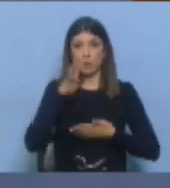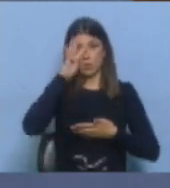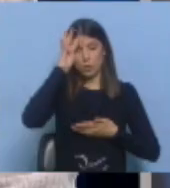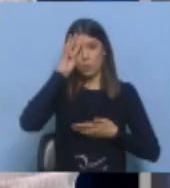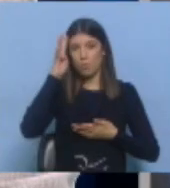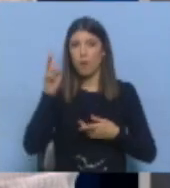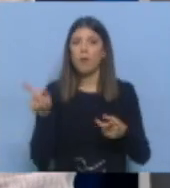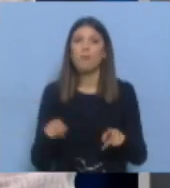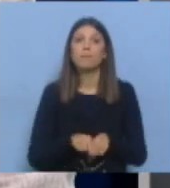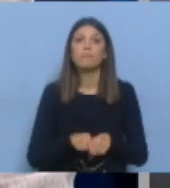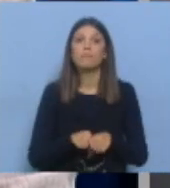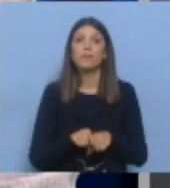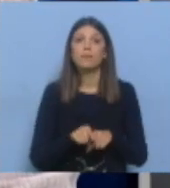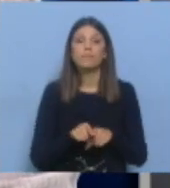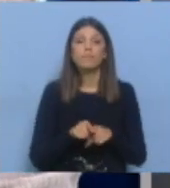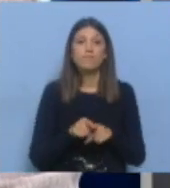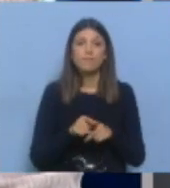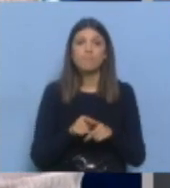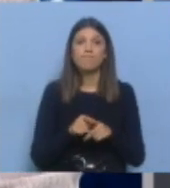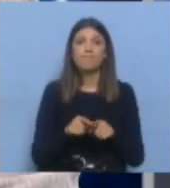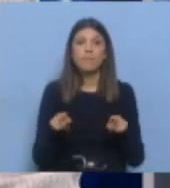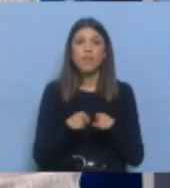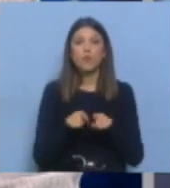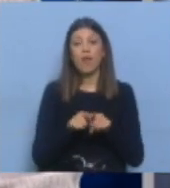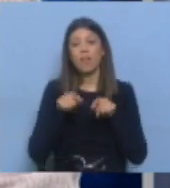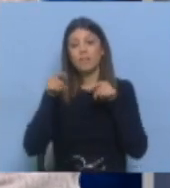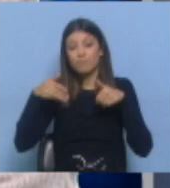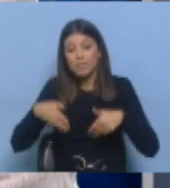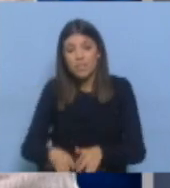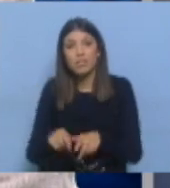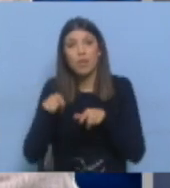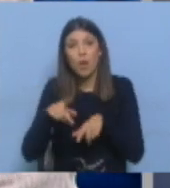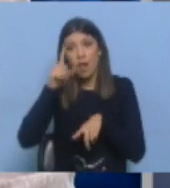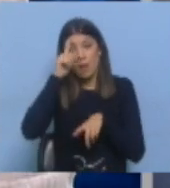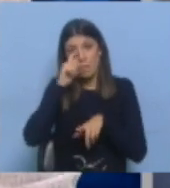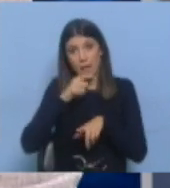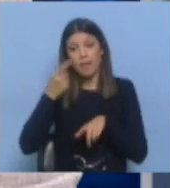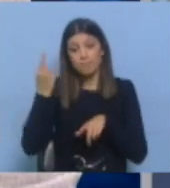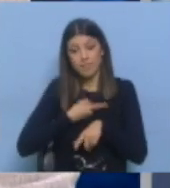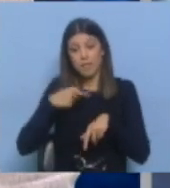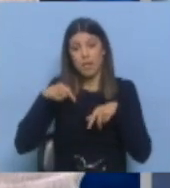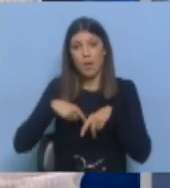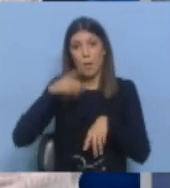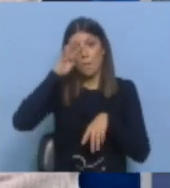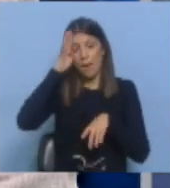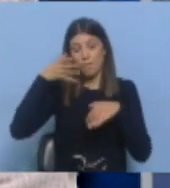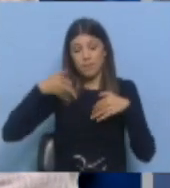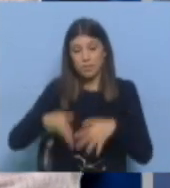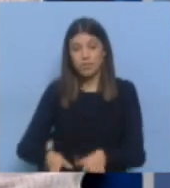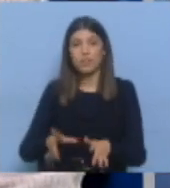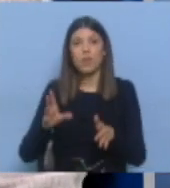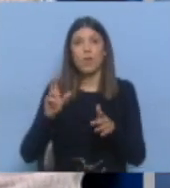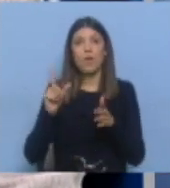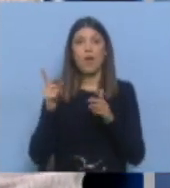maior... Era de outra linha, pois. É da América Latina. Mas não creio que seja isso que te agora, que me parece que é óbvio, mas há